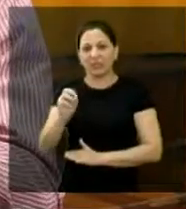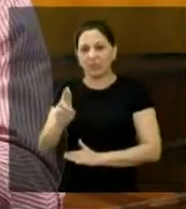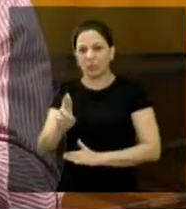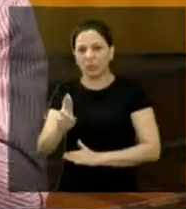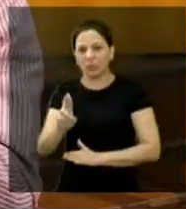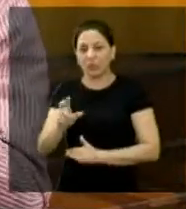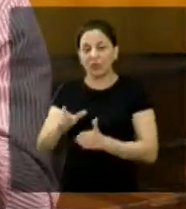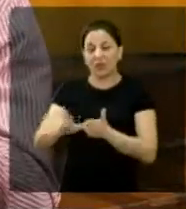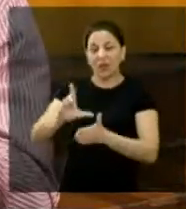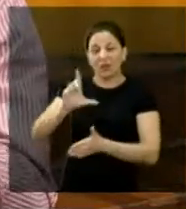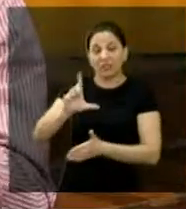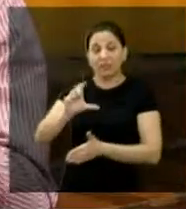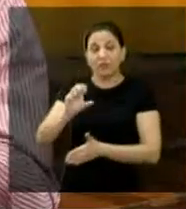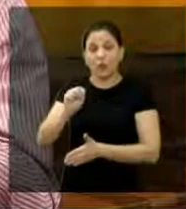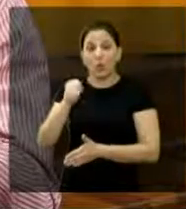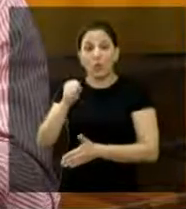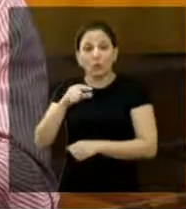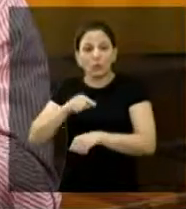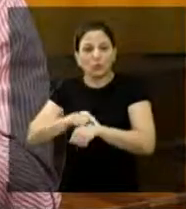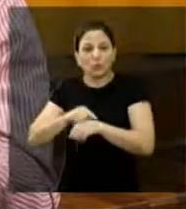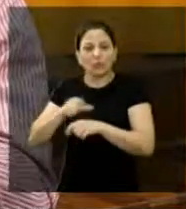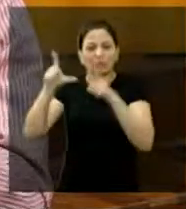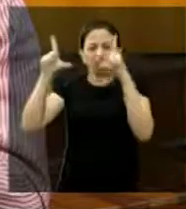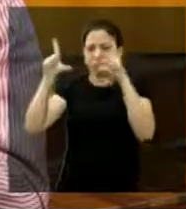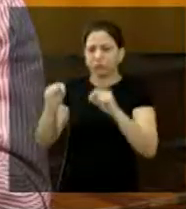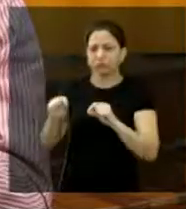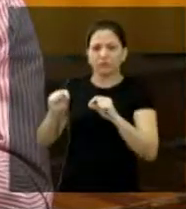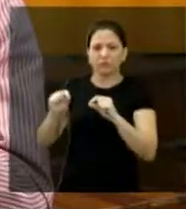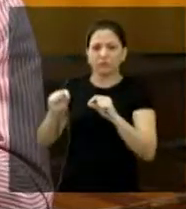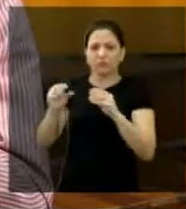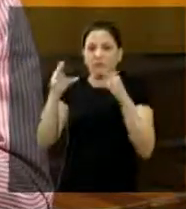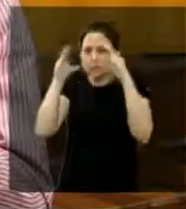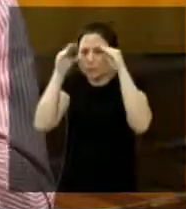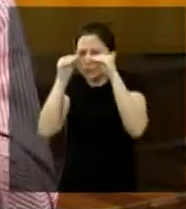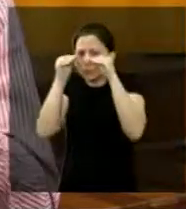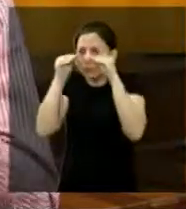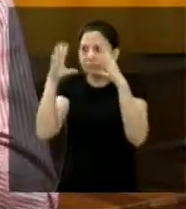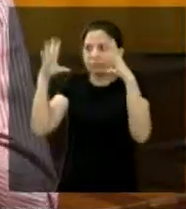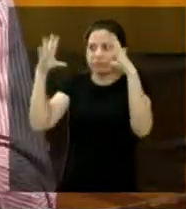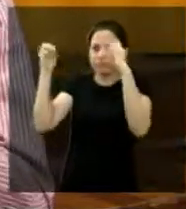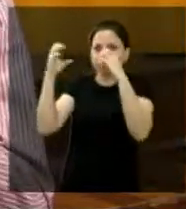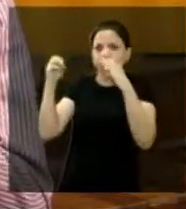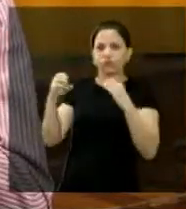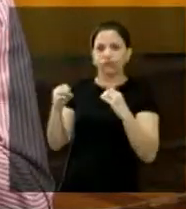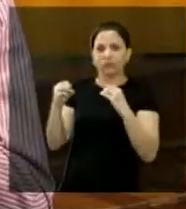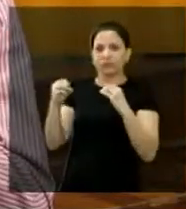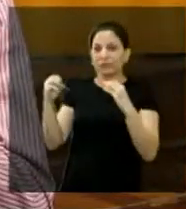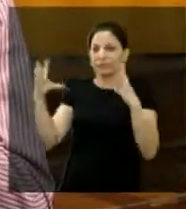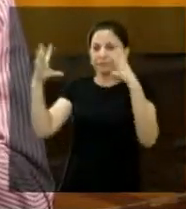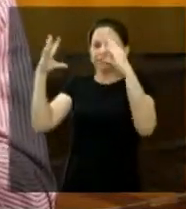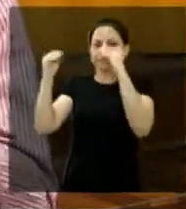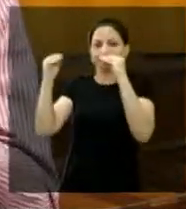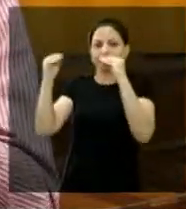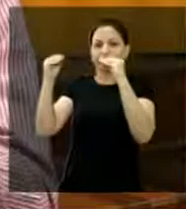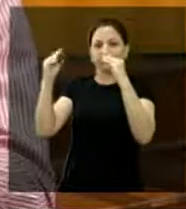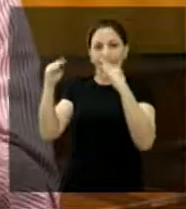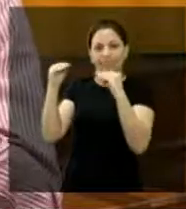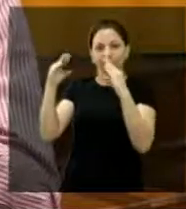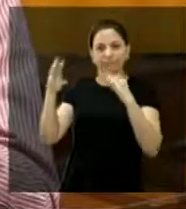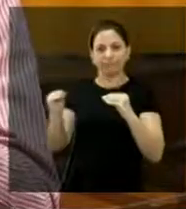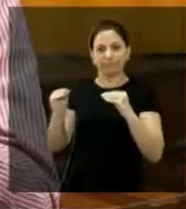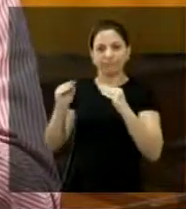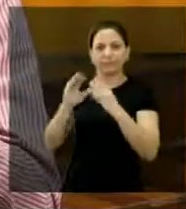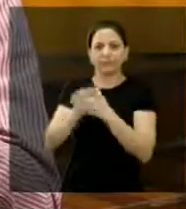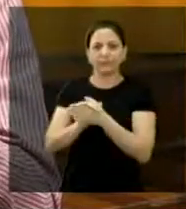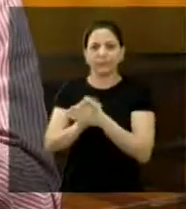horas. Olha, e não adianta chorar que assim mesmo vai ficar todo mundo no escuro. Então a gente passou uma semana cuidando de todos